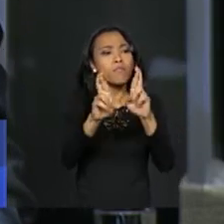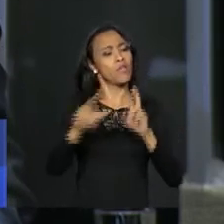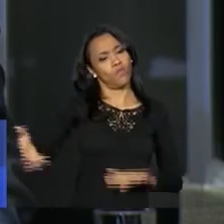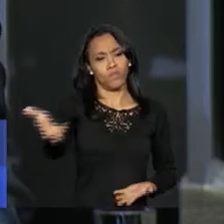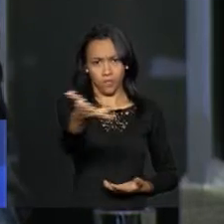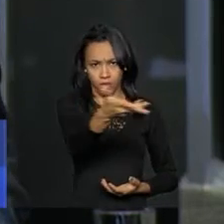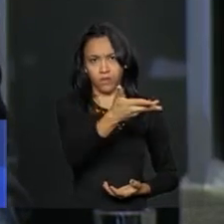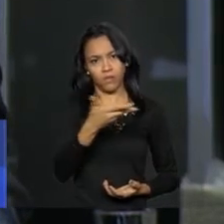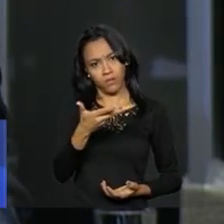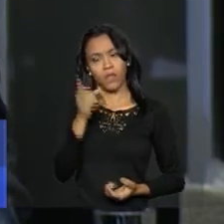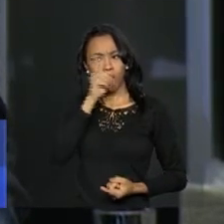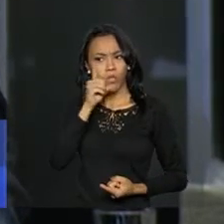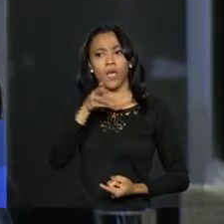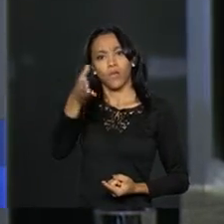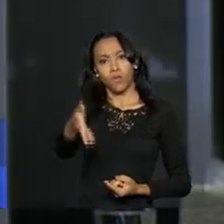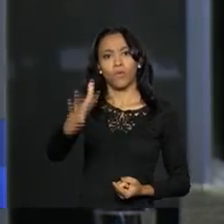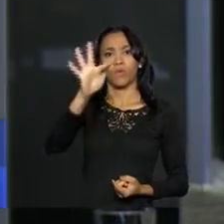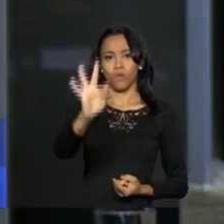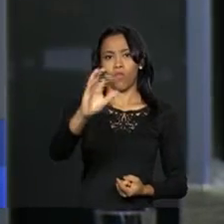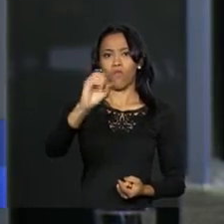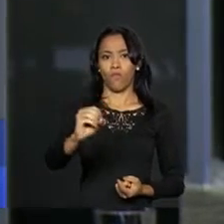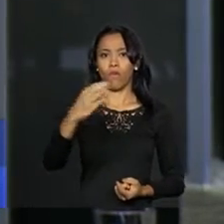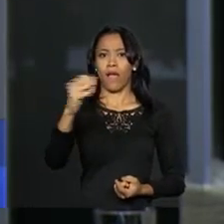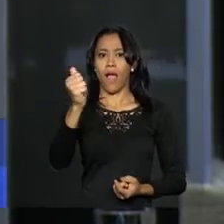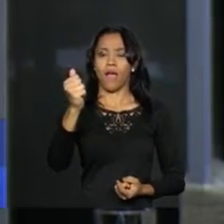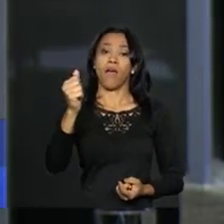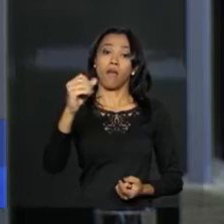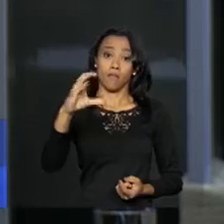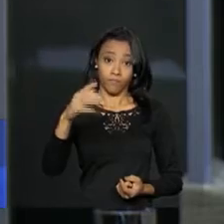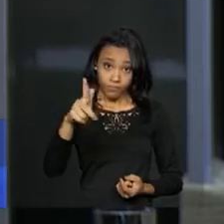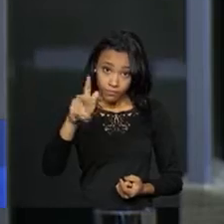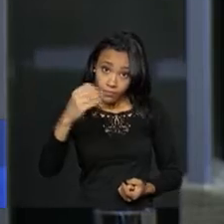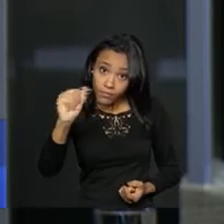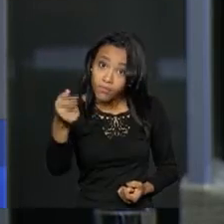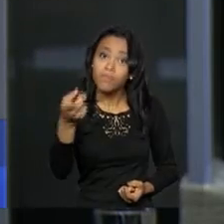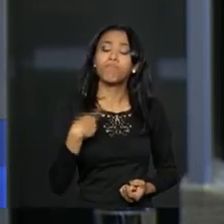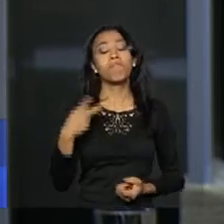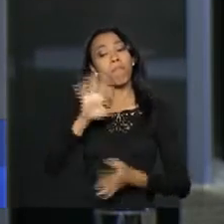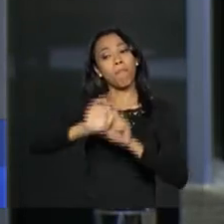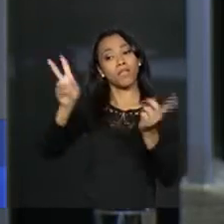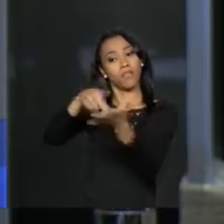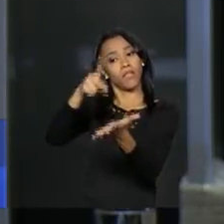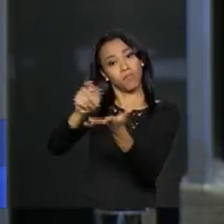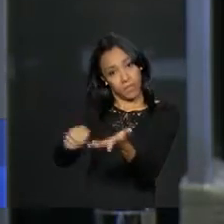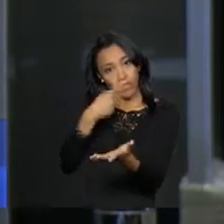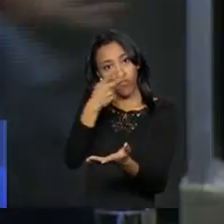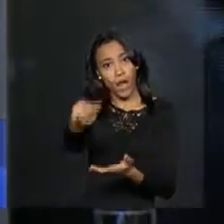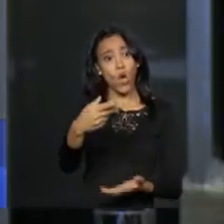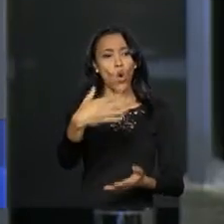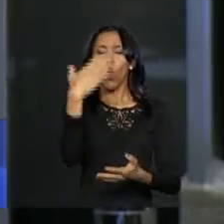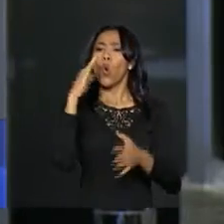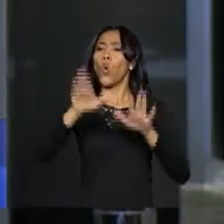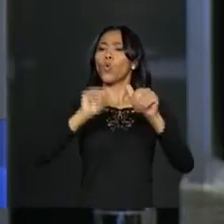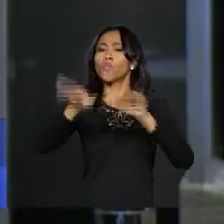aqui, deputado Fogaça, mas a verdade precisa ser dita. O povo está sendo chamado,